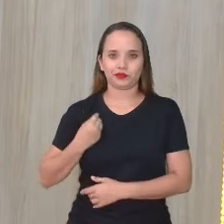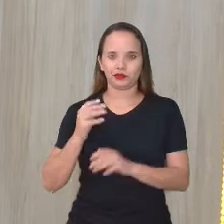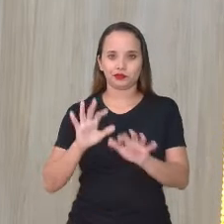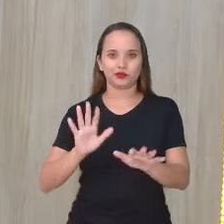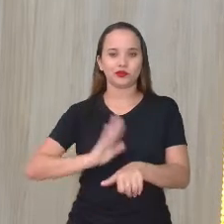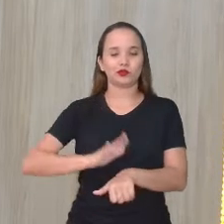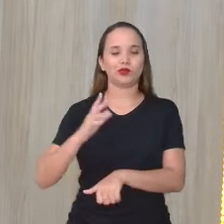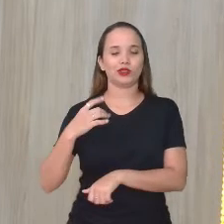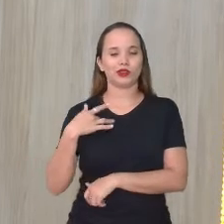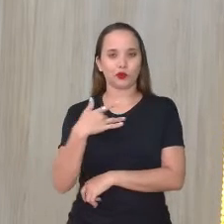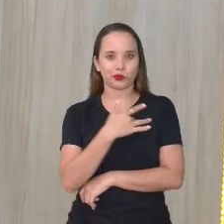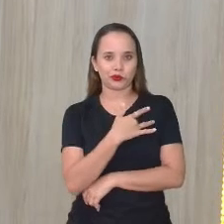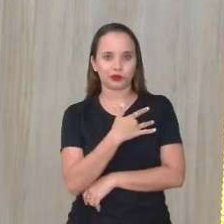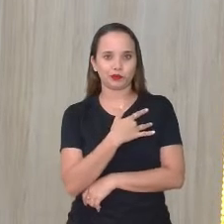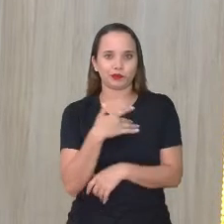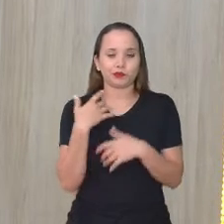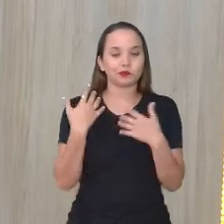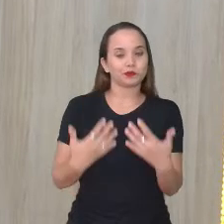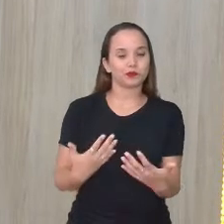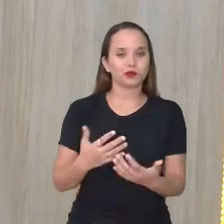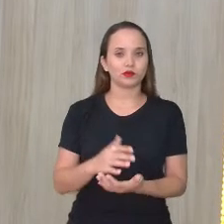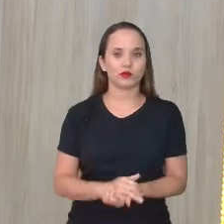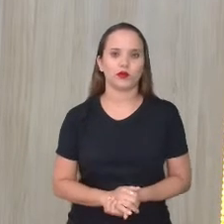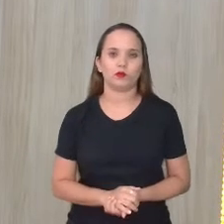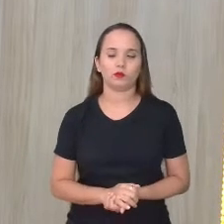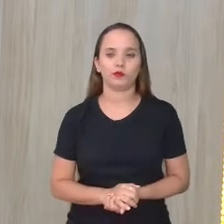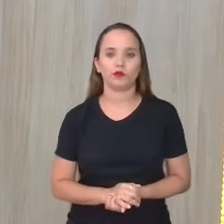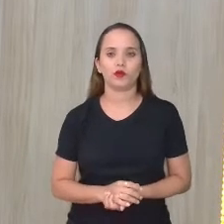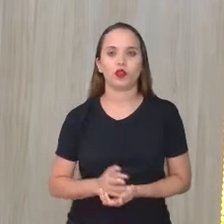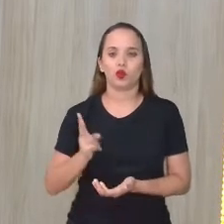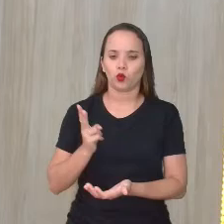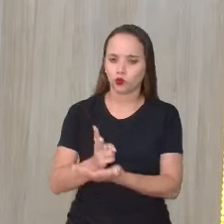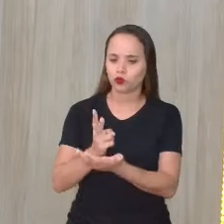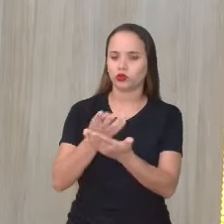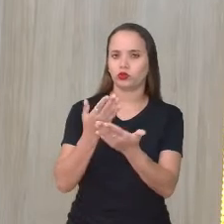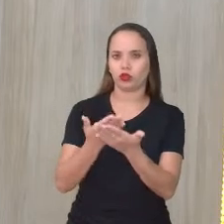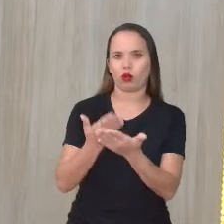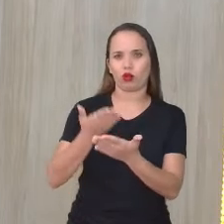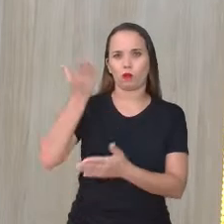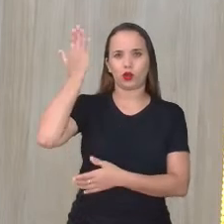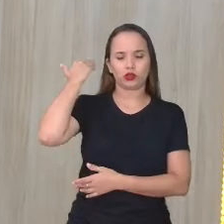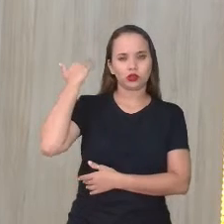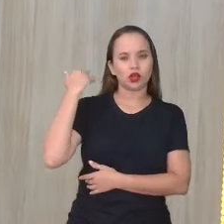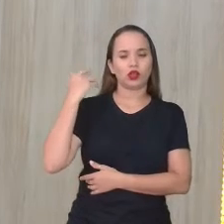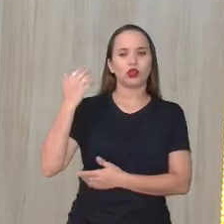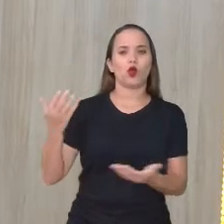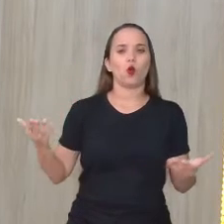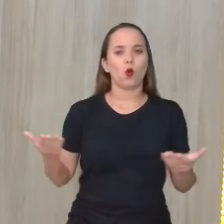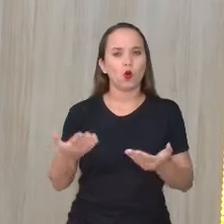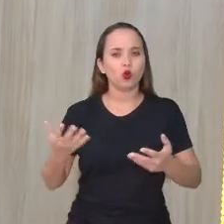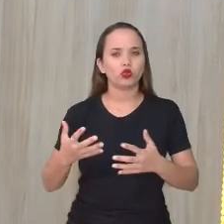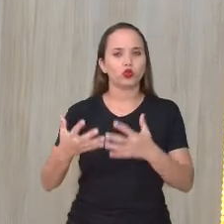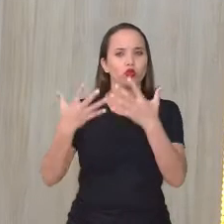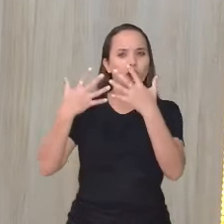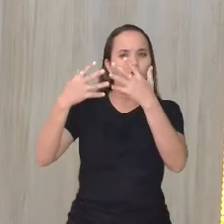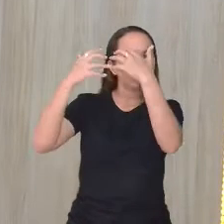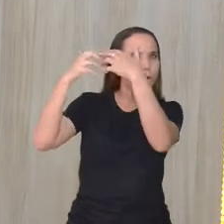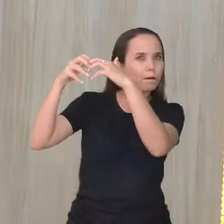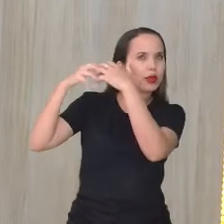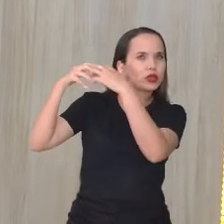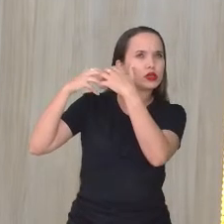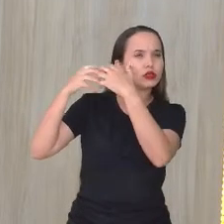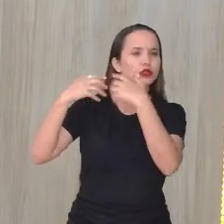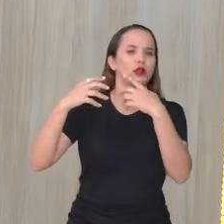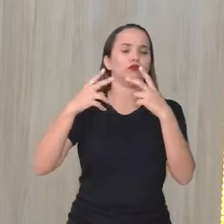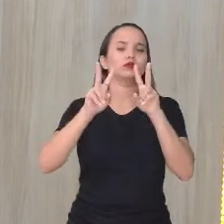tá? Então, continuando a nossa aula passada, a gente hoje vai pensar, vai refletir, vai debater um